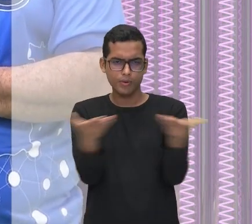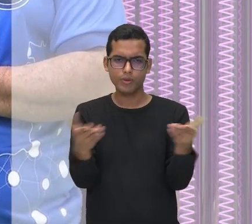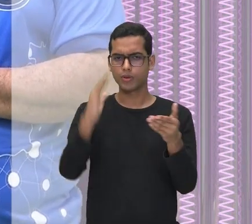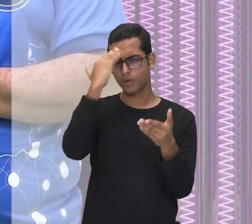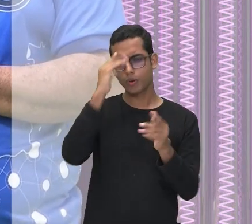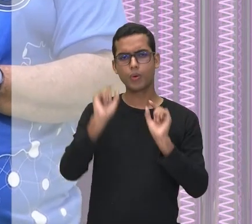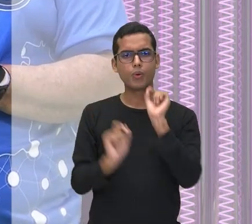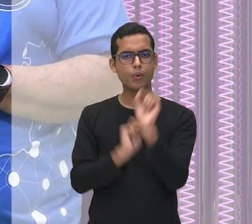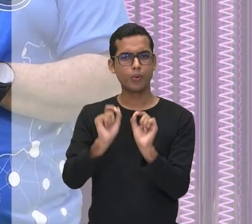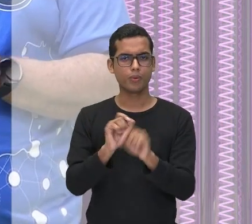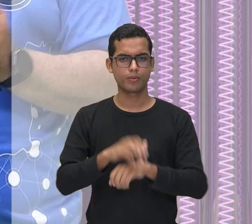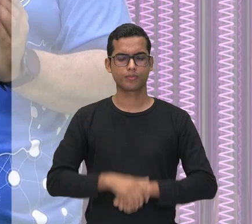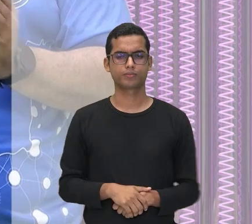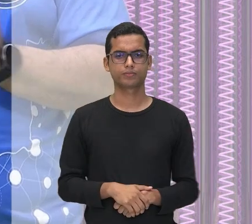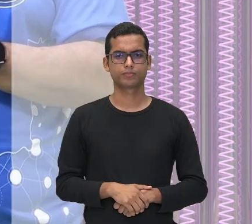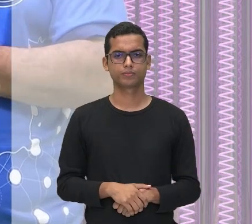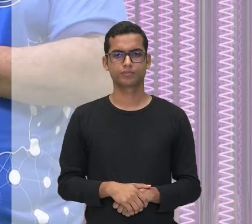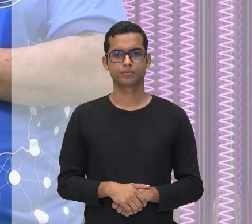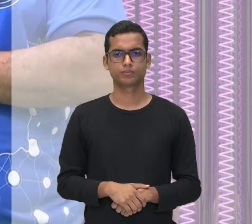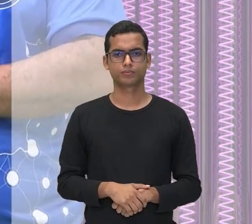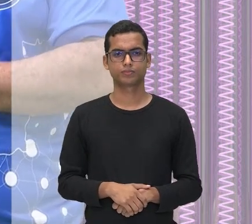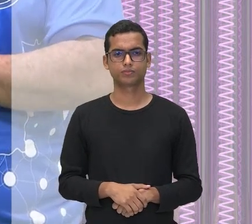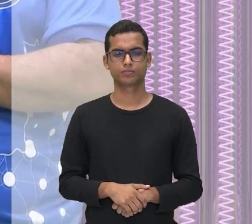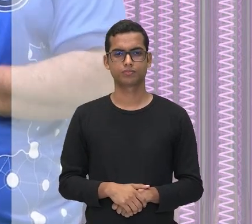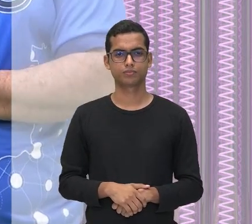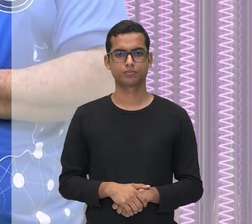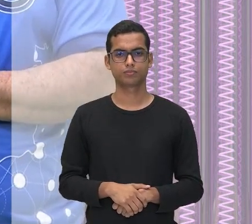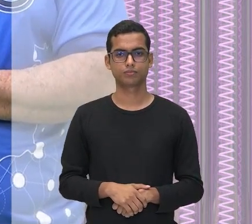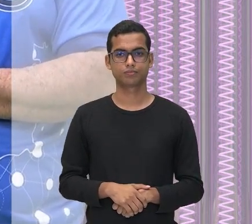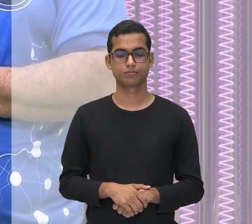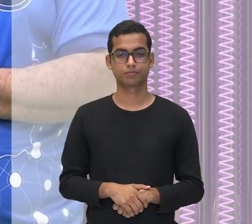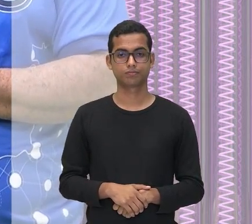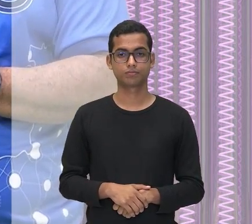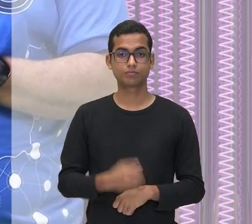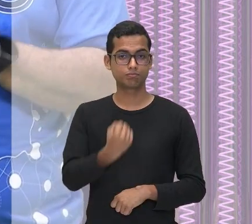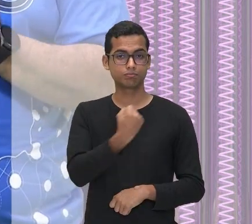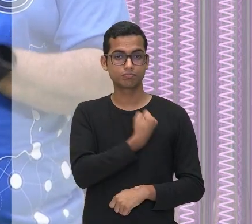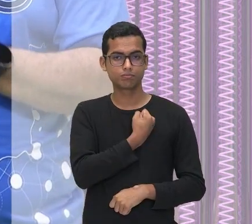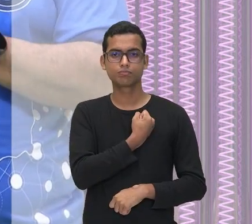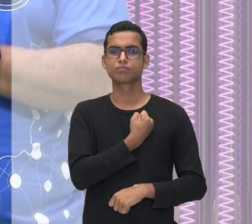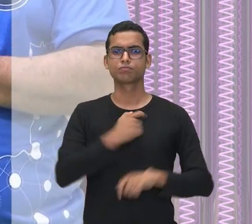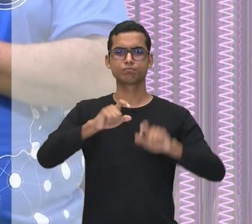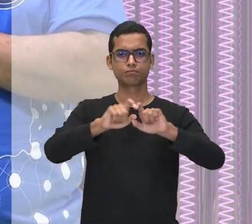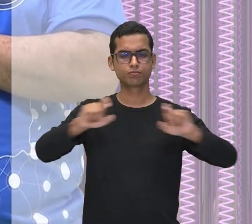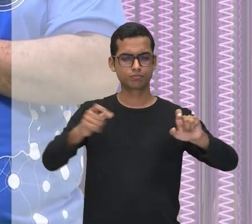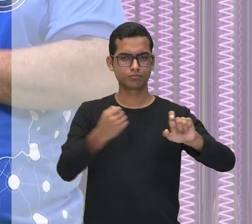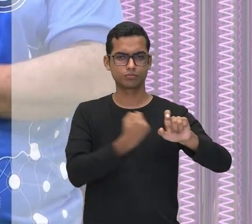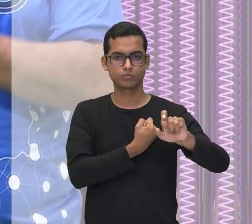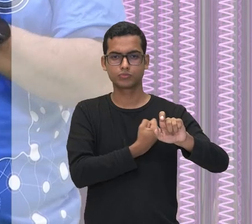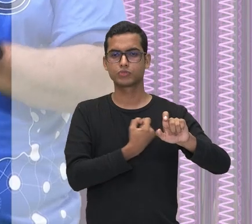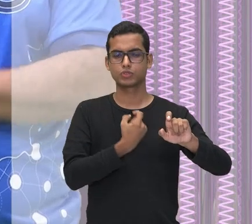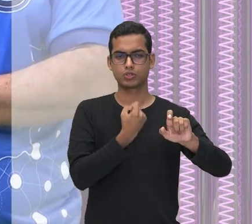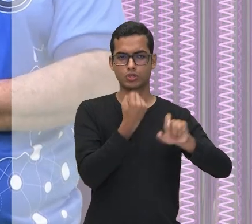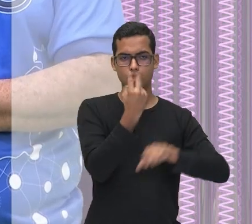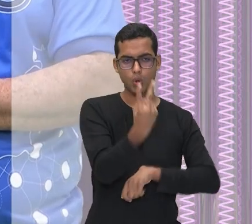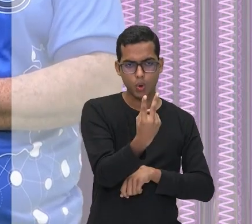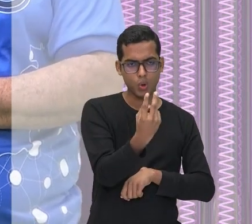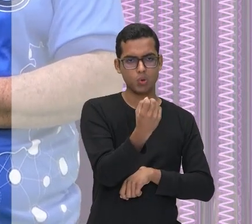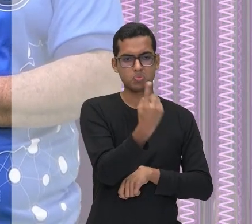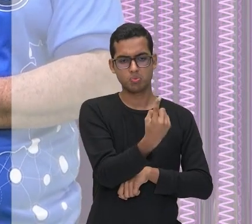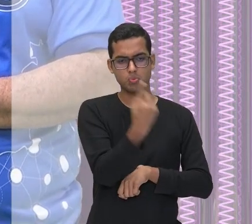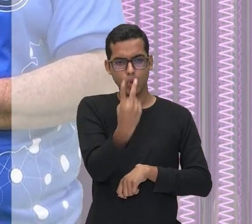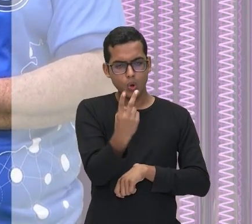numérica é um conjunto de operações feitas, de dois ou mais números,